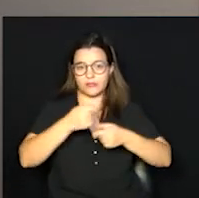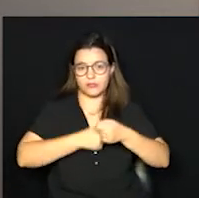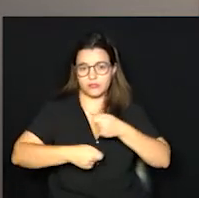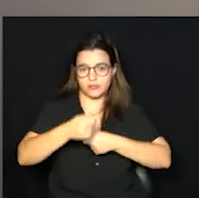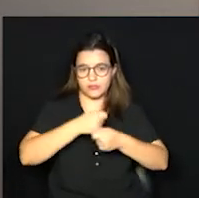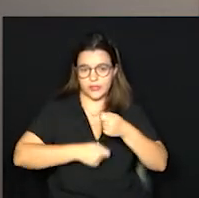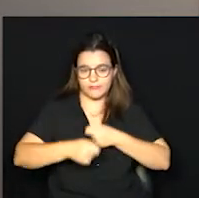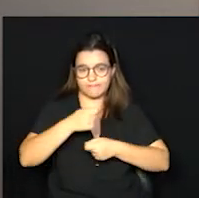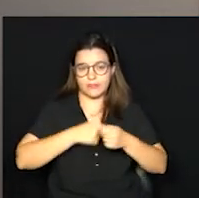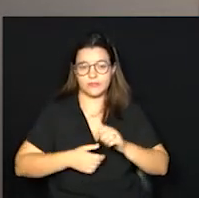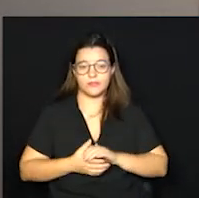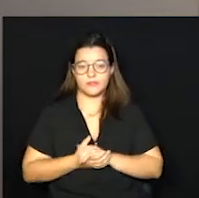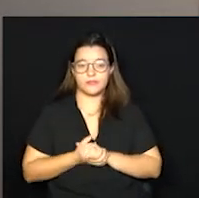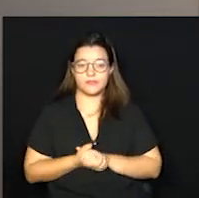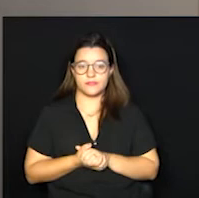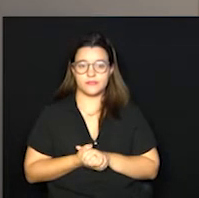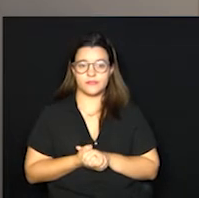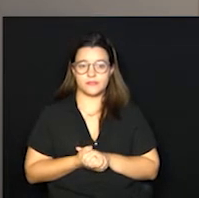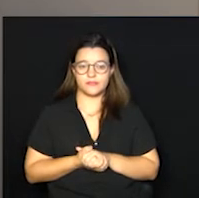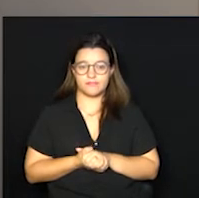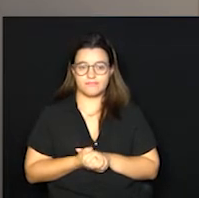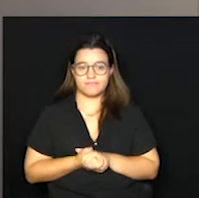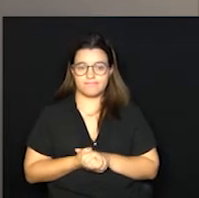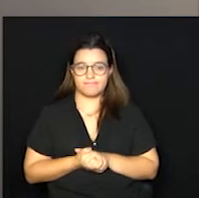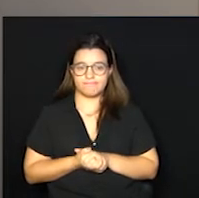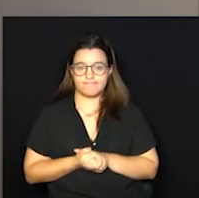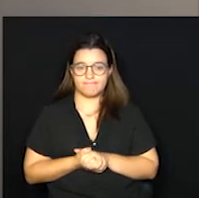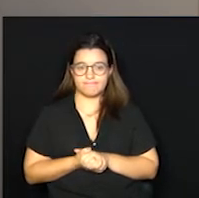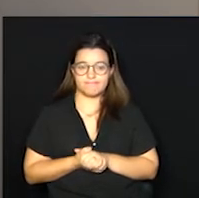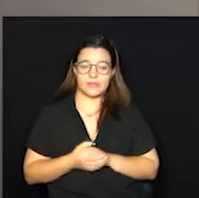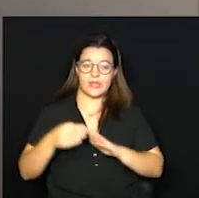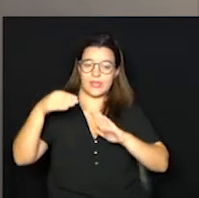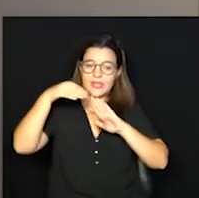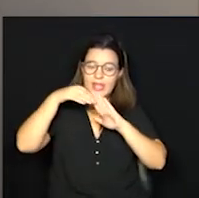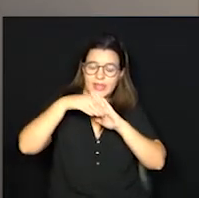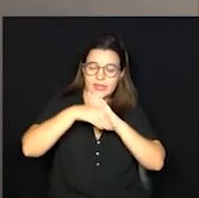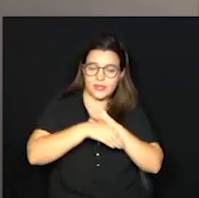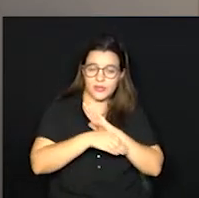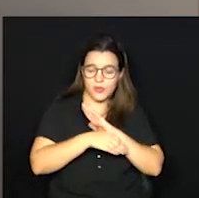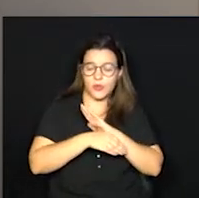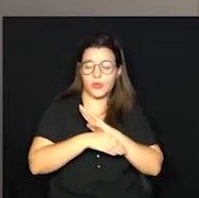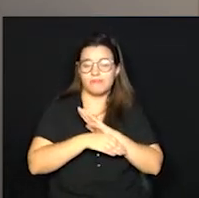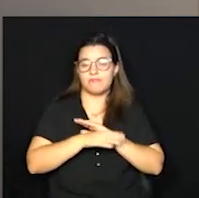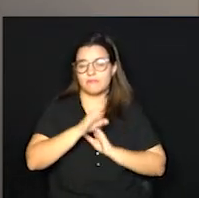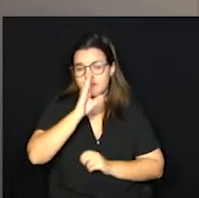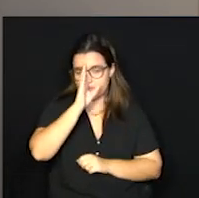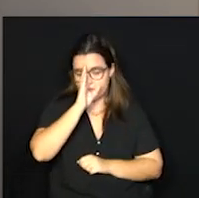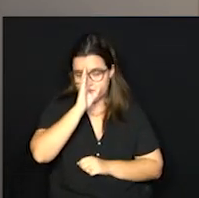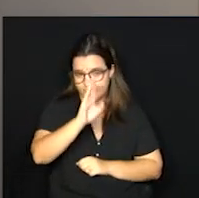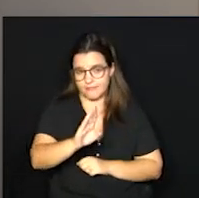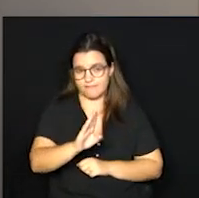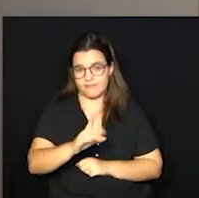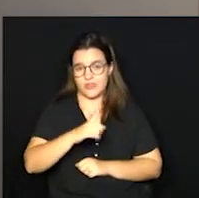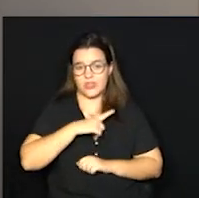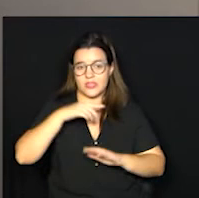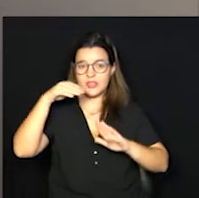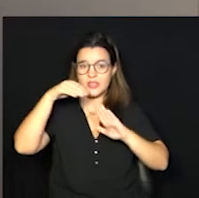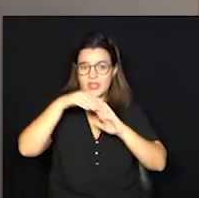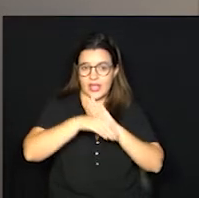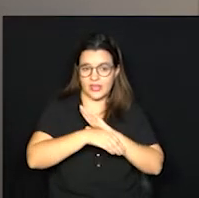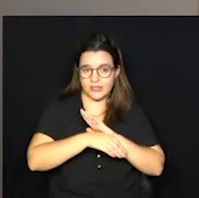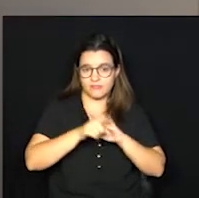exportações e importações. Essa queda ela está associada, sobretudo, à queda de alguns